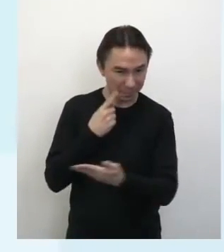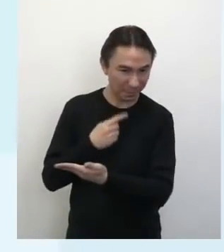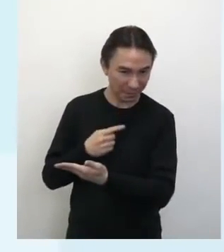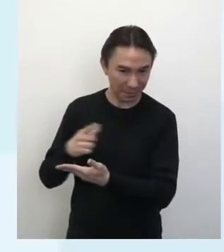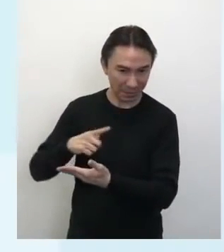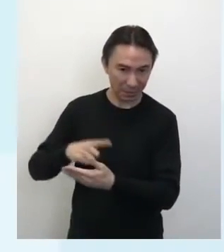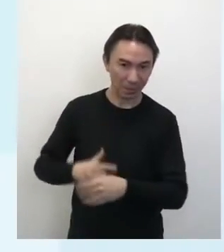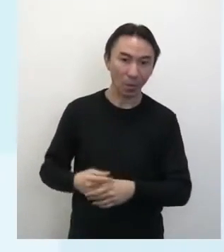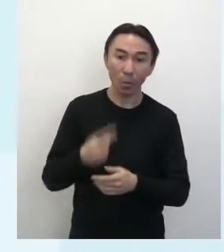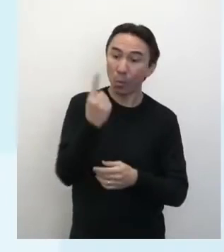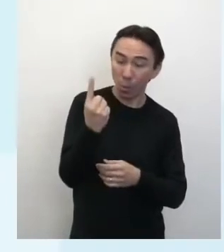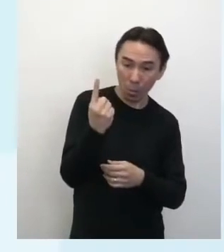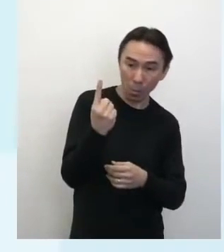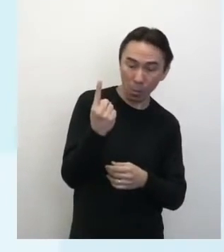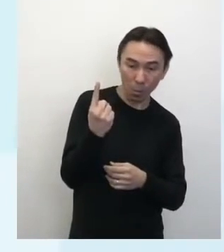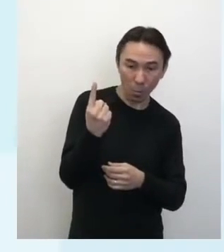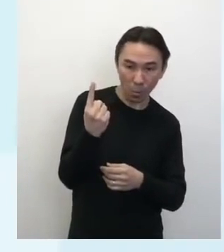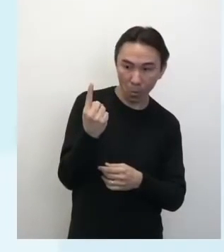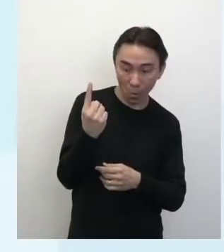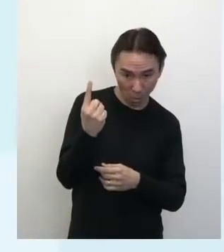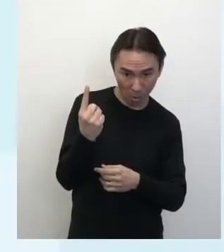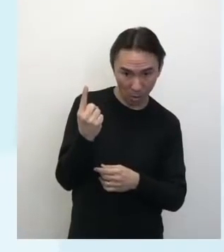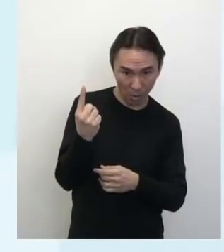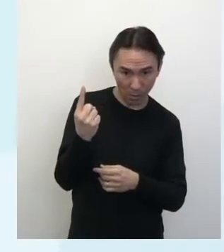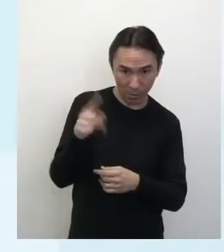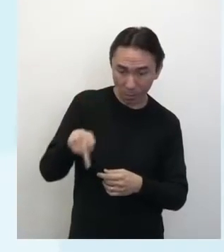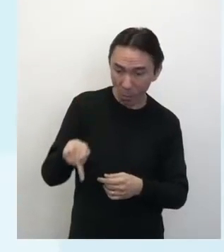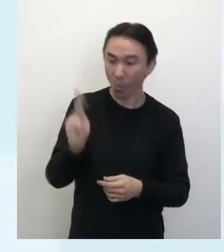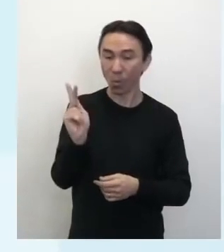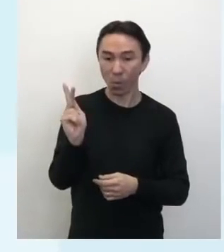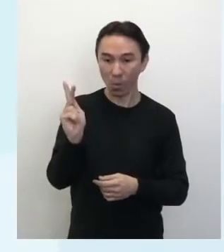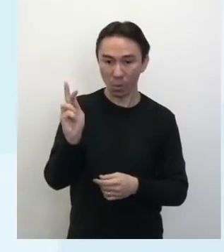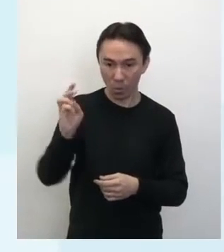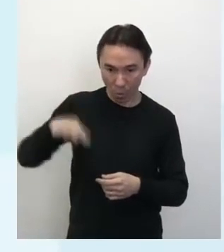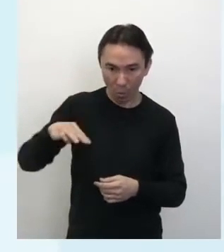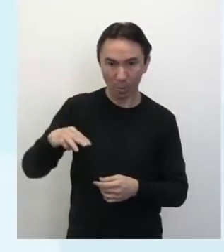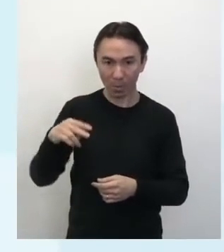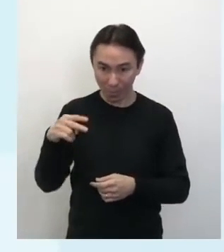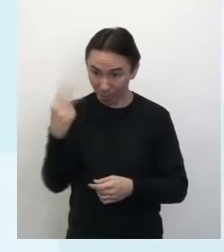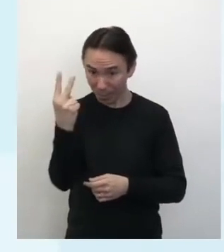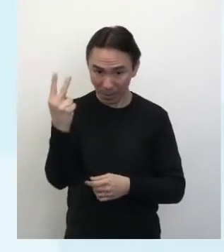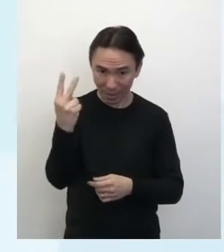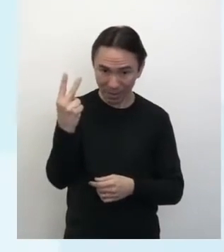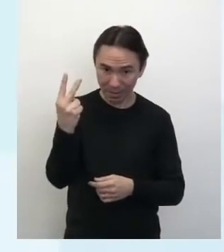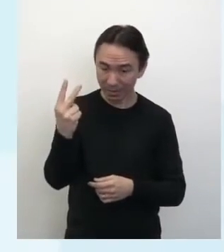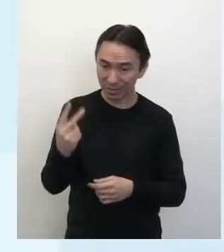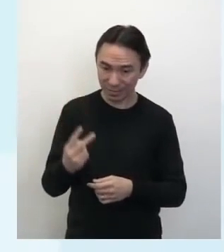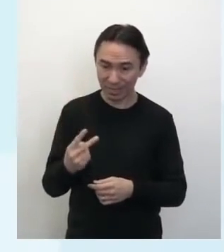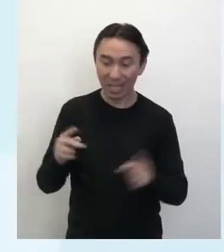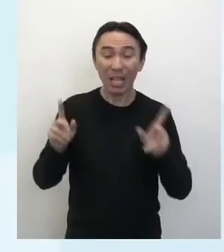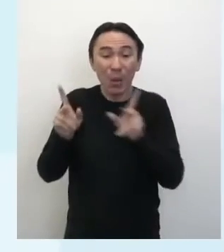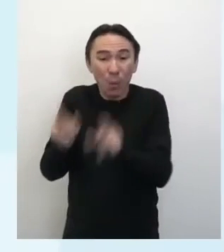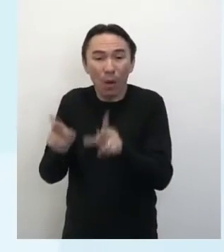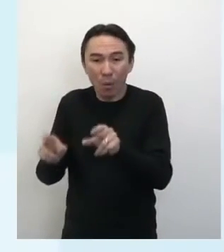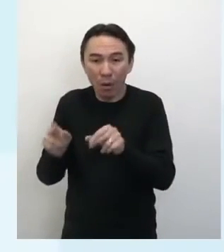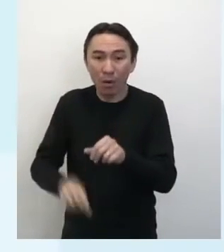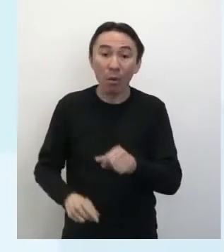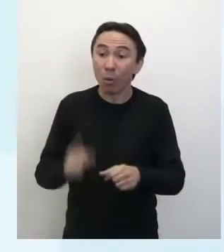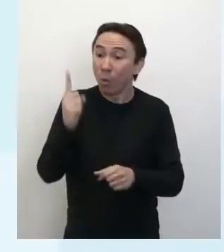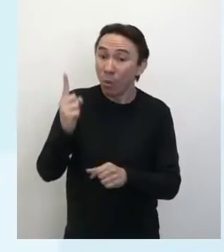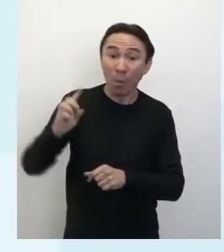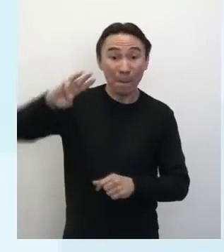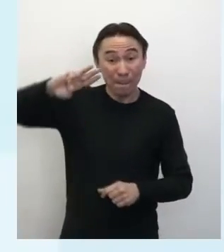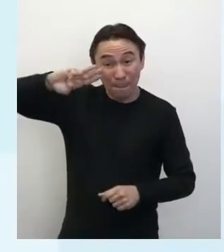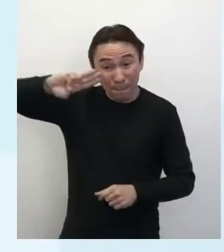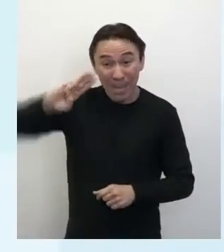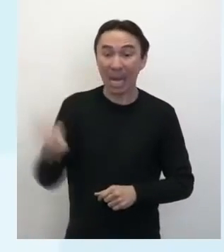quadrado, gente, só para vocês saberem, vale 1 milhão de metros quadrados. Nossa, tudo isso aí. Muito, né? Muitos metros quadrados, né? Seria